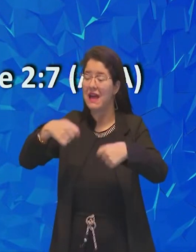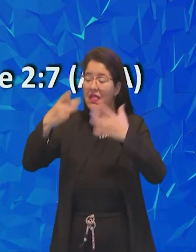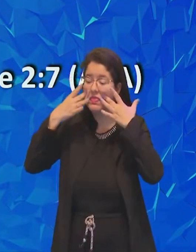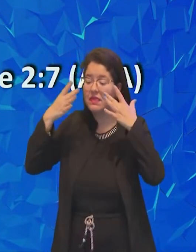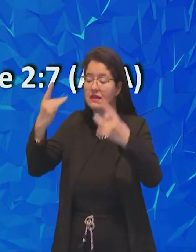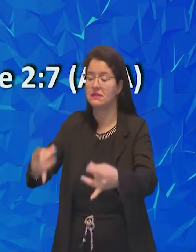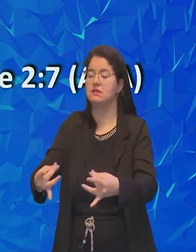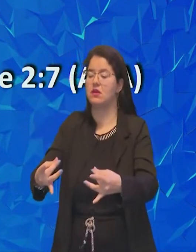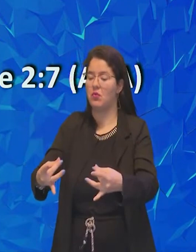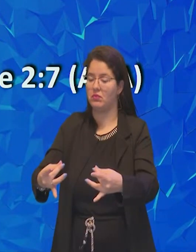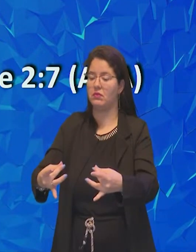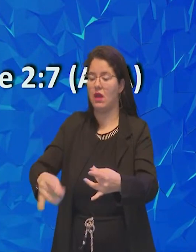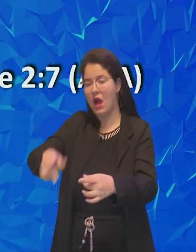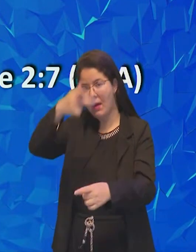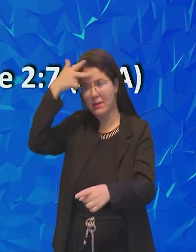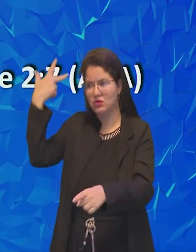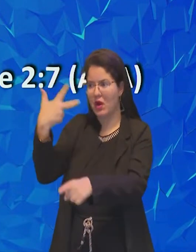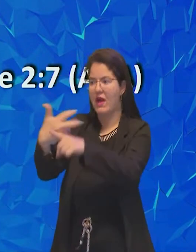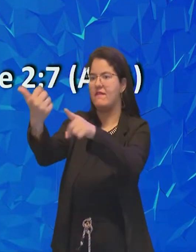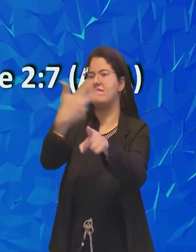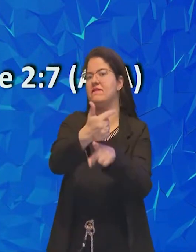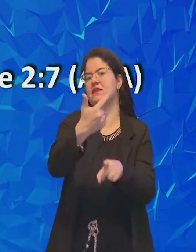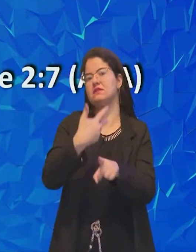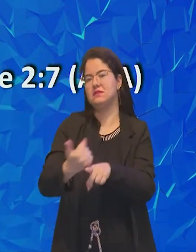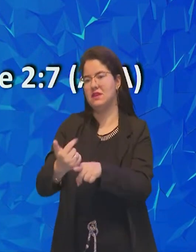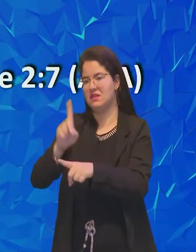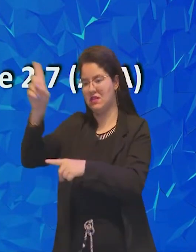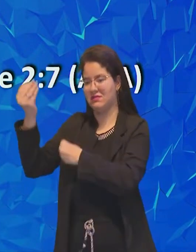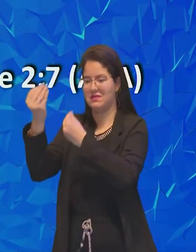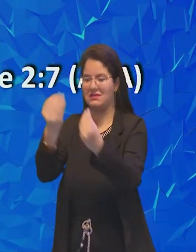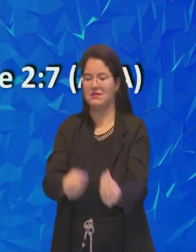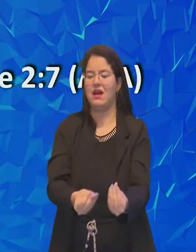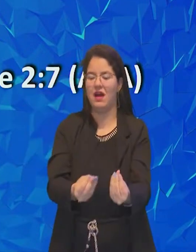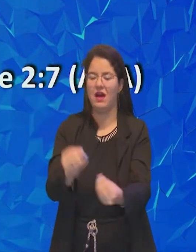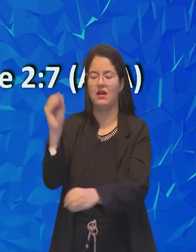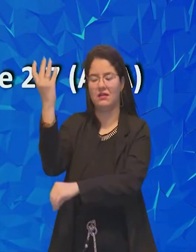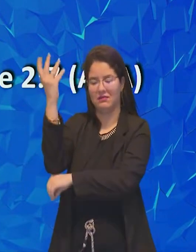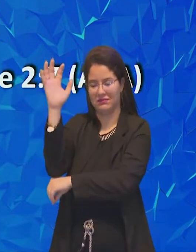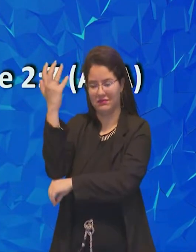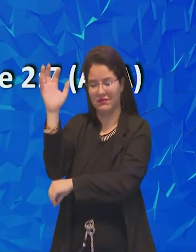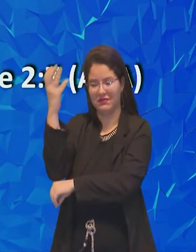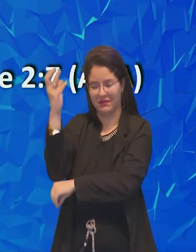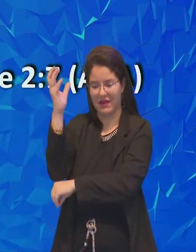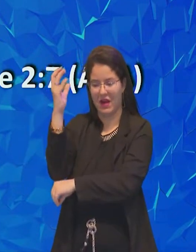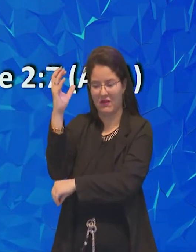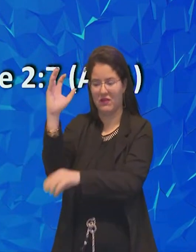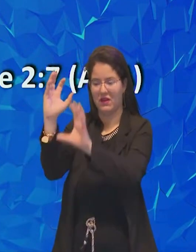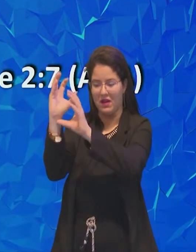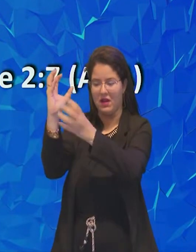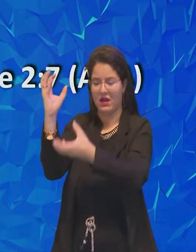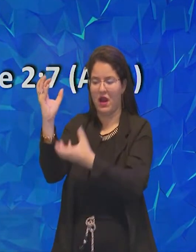Aquele que vencer, eu darei de comer da árvore da vida, que está no meio do paraíso de Deus.